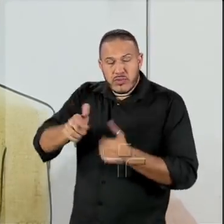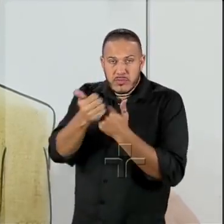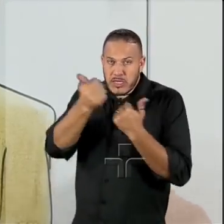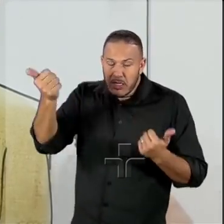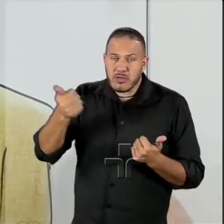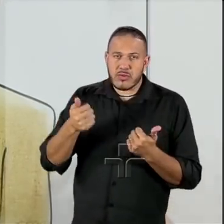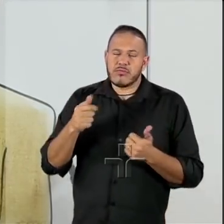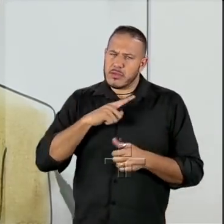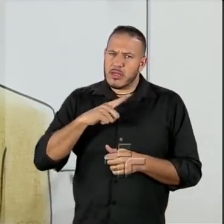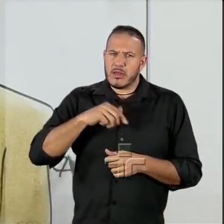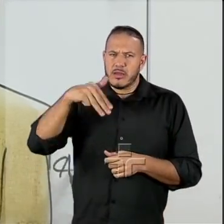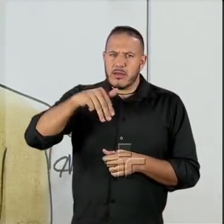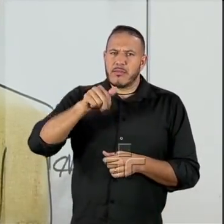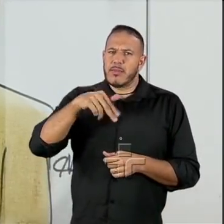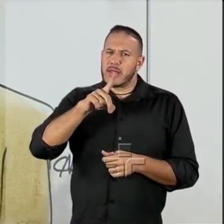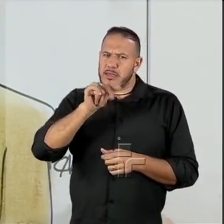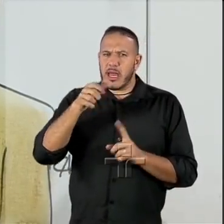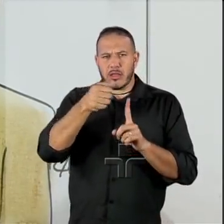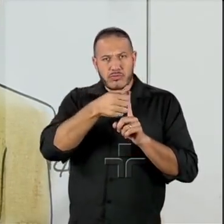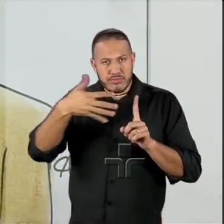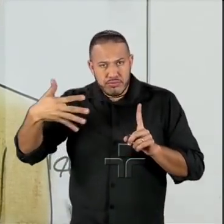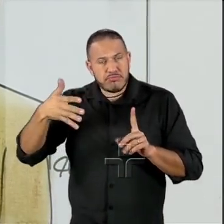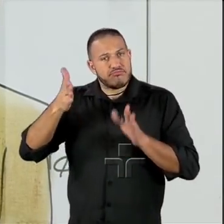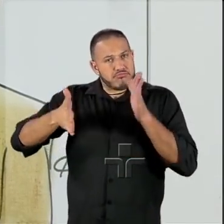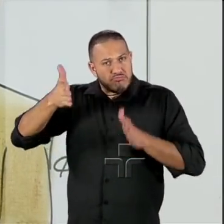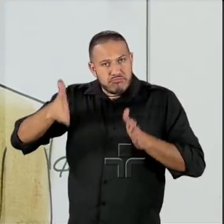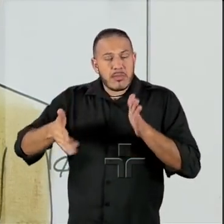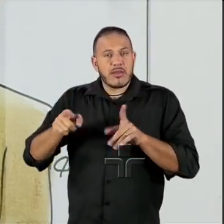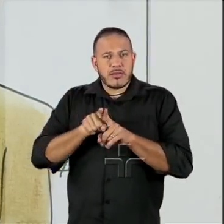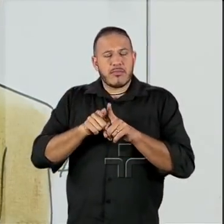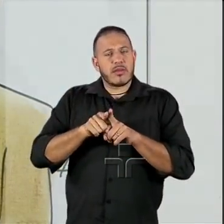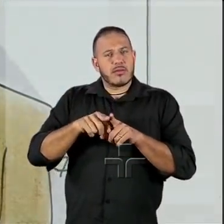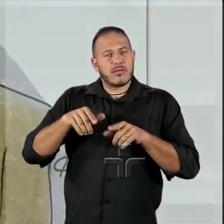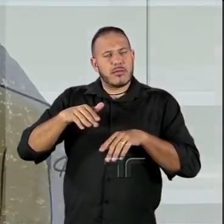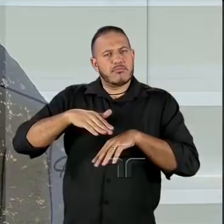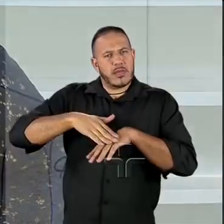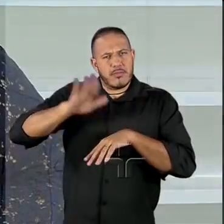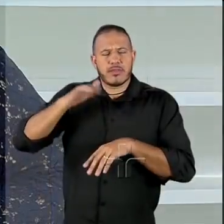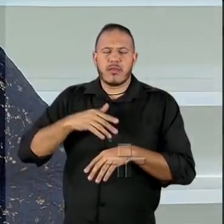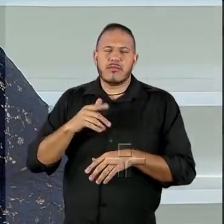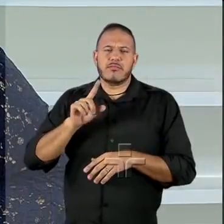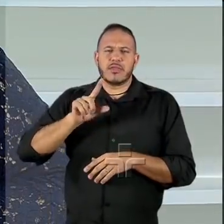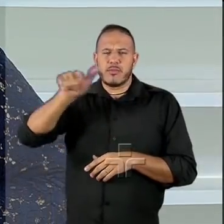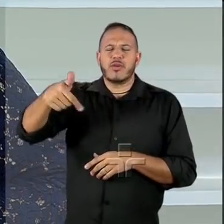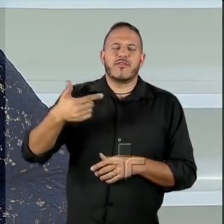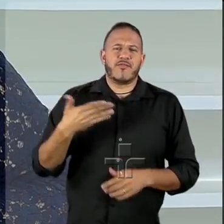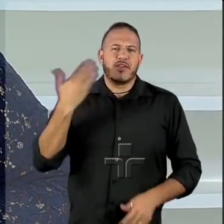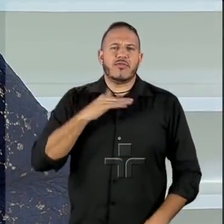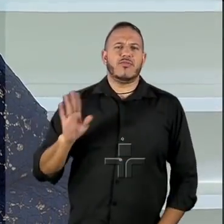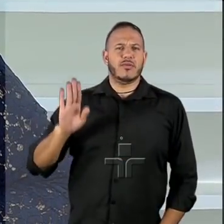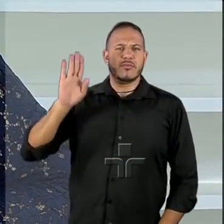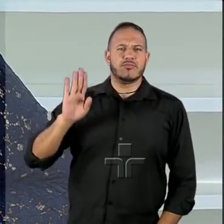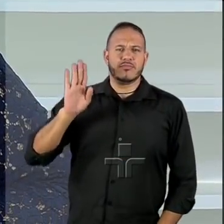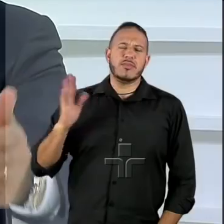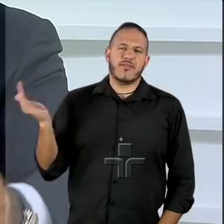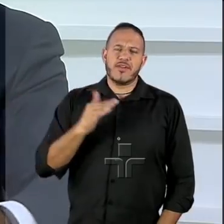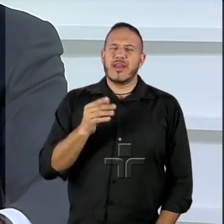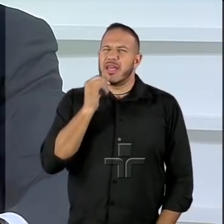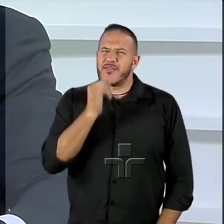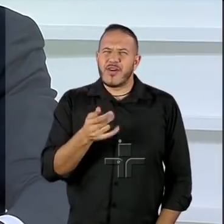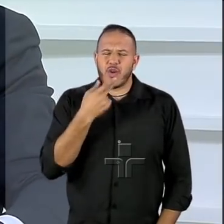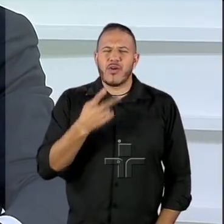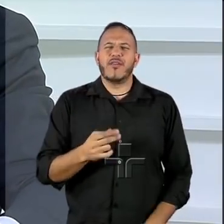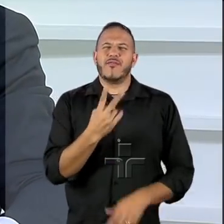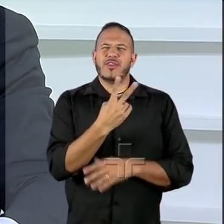ter mandato seria algo muito salutar. Ampliar, recentemente vi um candidato fazer menção a 21 ministros, já